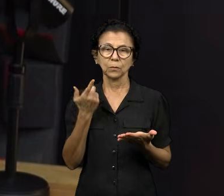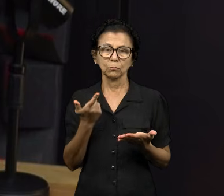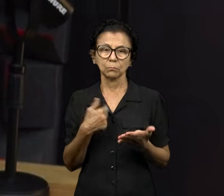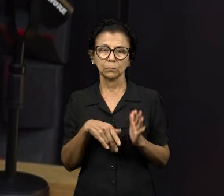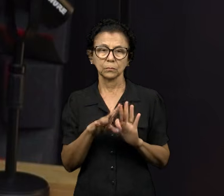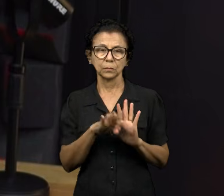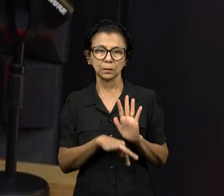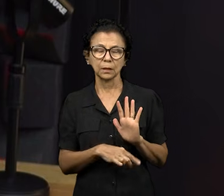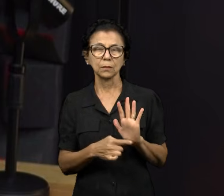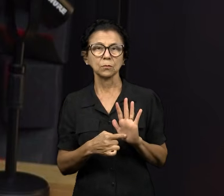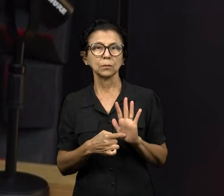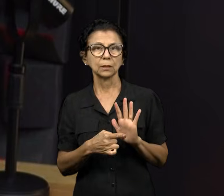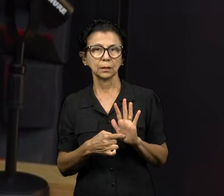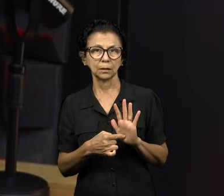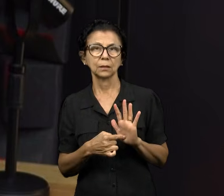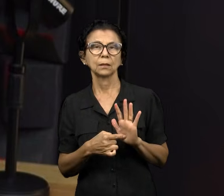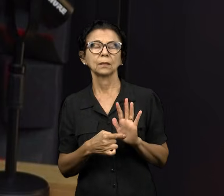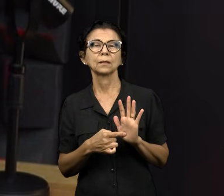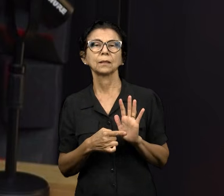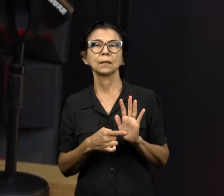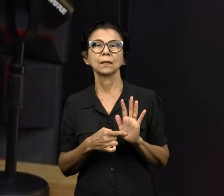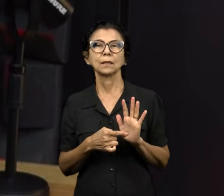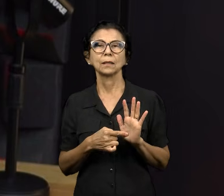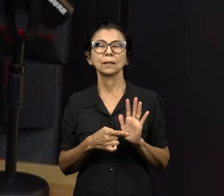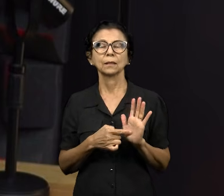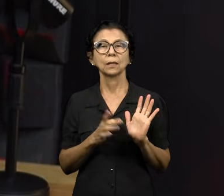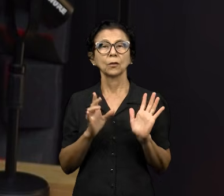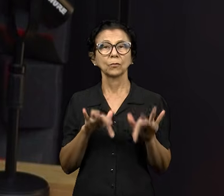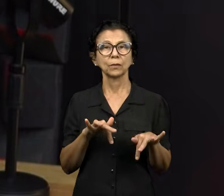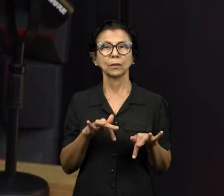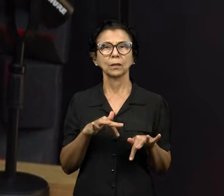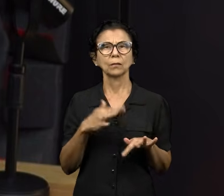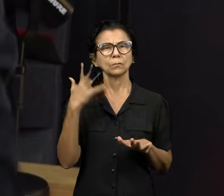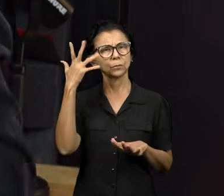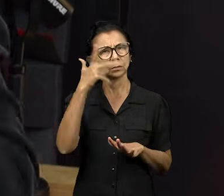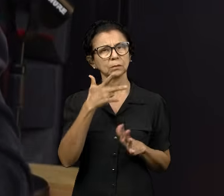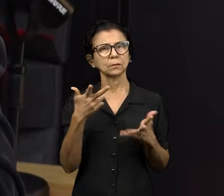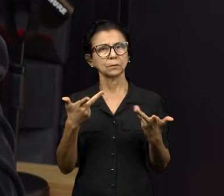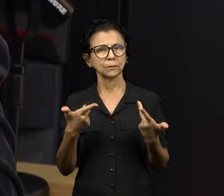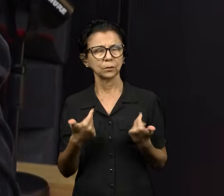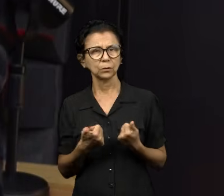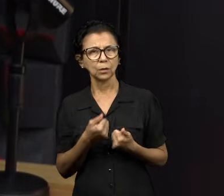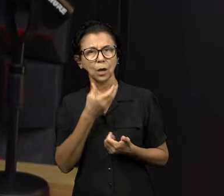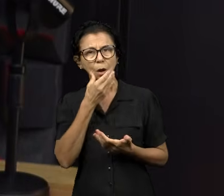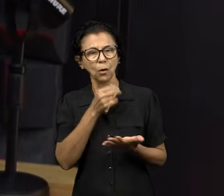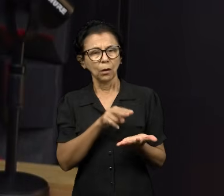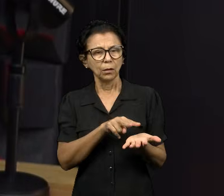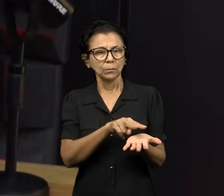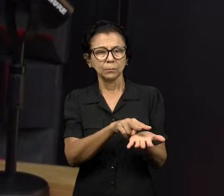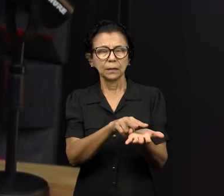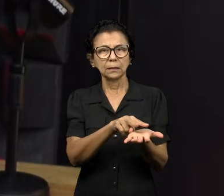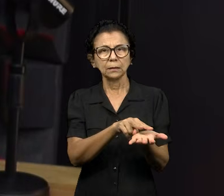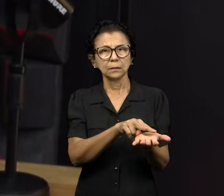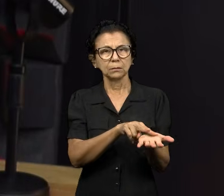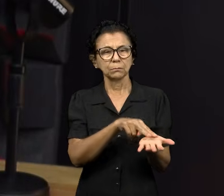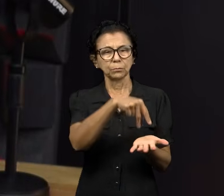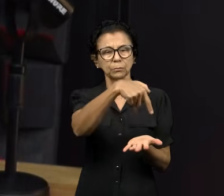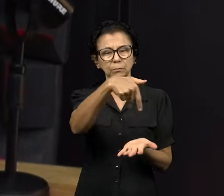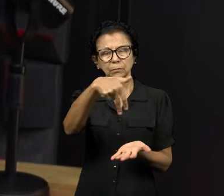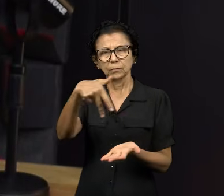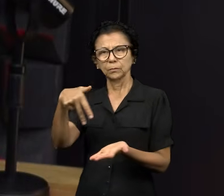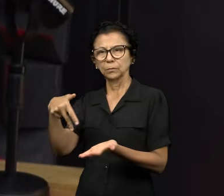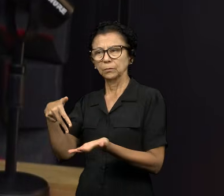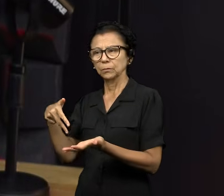um final bonito, né? Maravilhoso, desse paralítico, e ele encerra a experiência dele no templo conhecendo